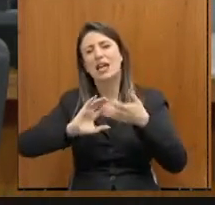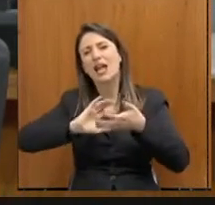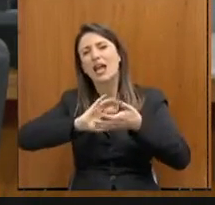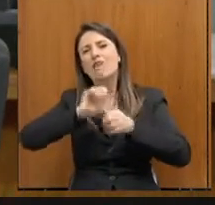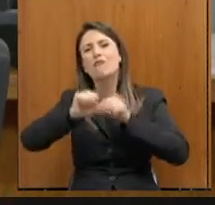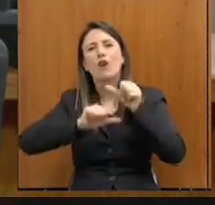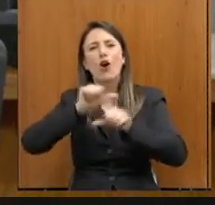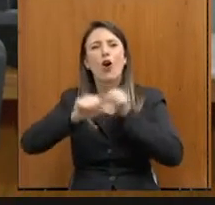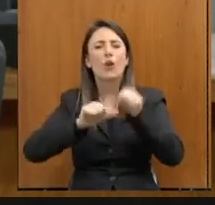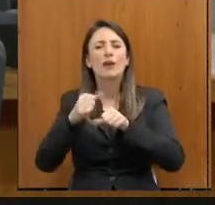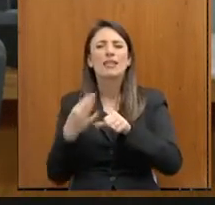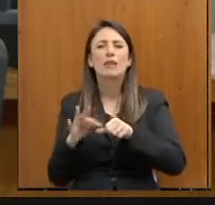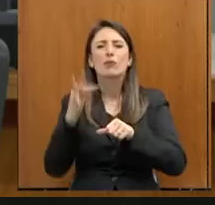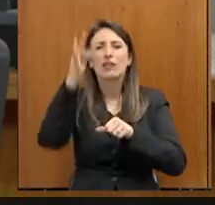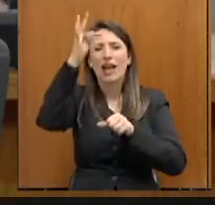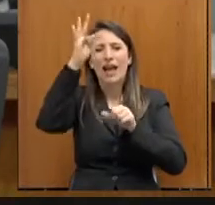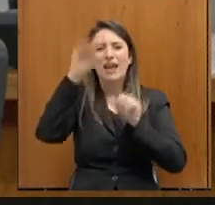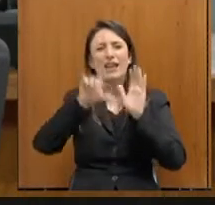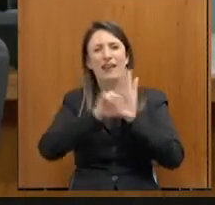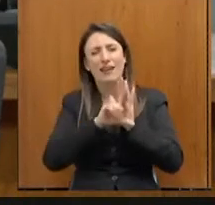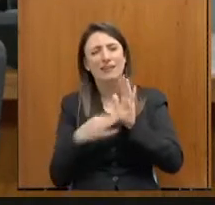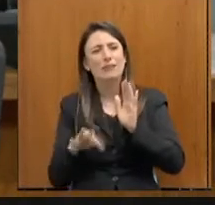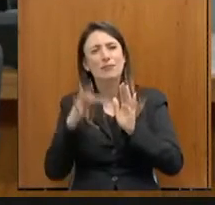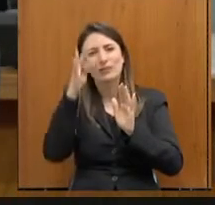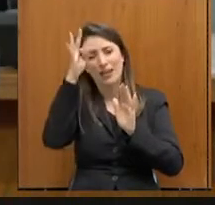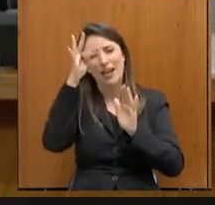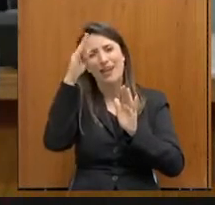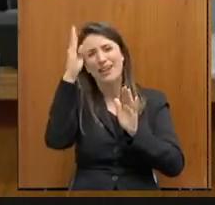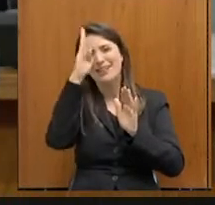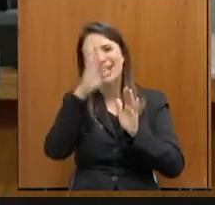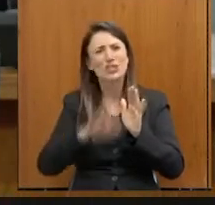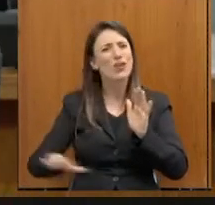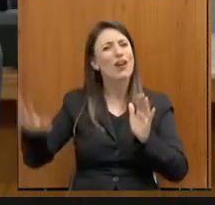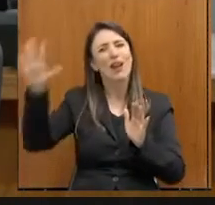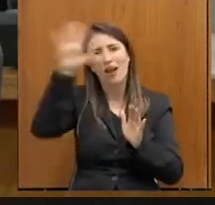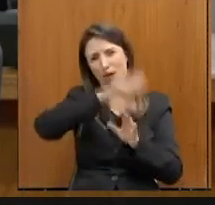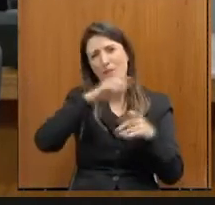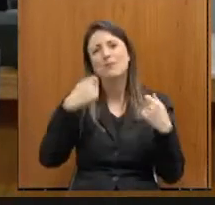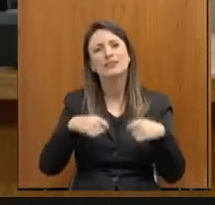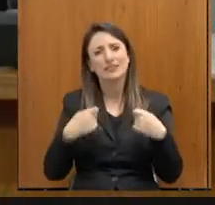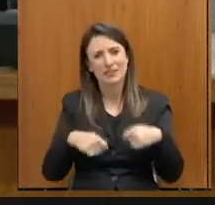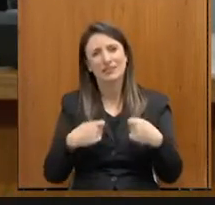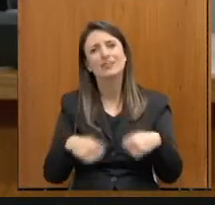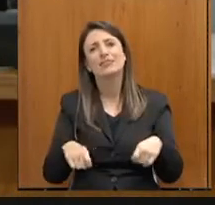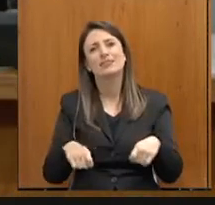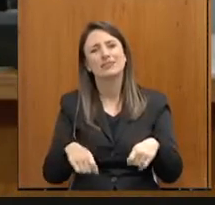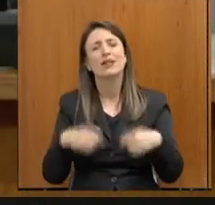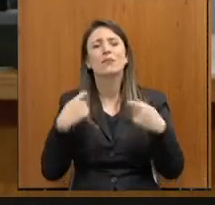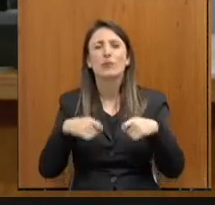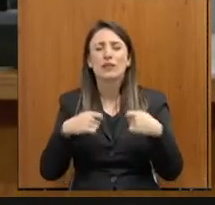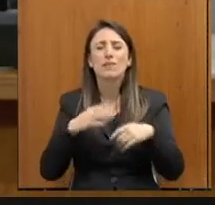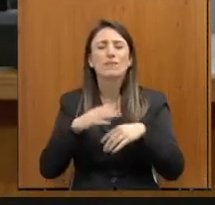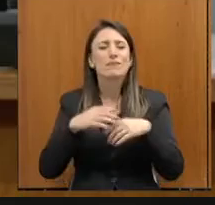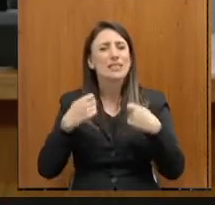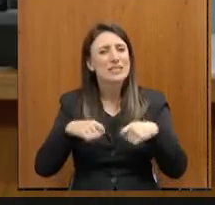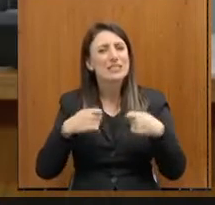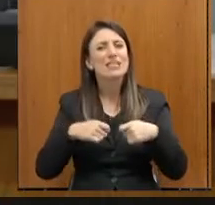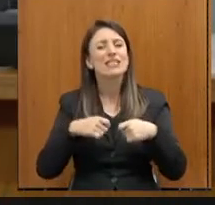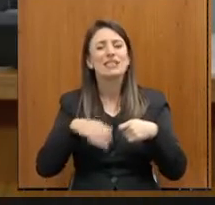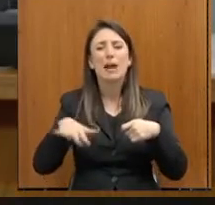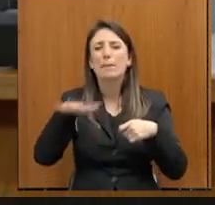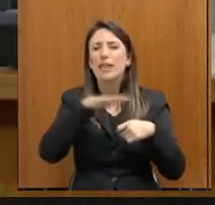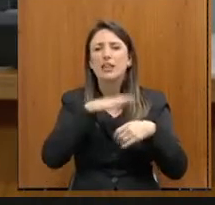para que a gente possa acabar com isso e ter um ambiente mais transparente mais justo em relação